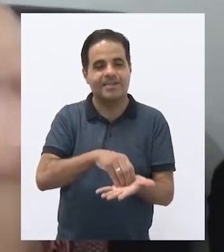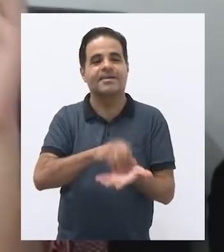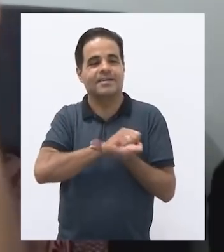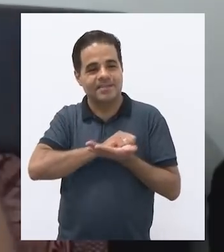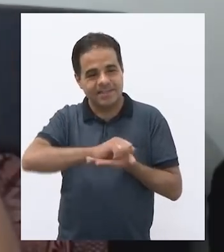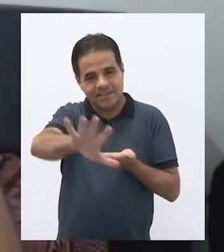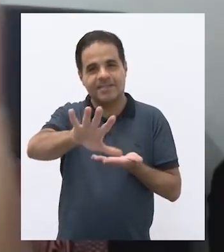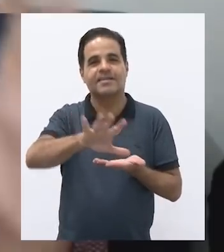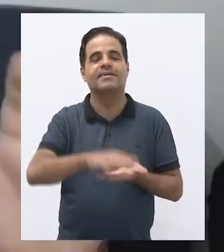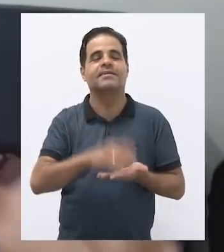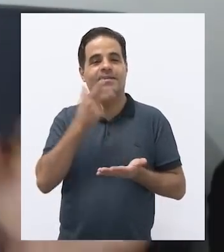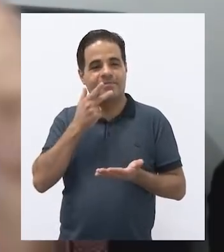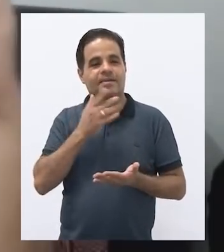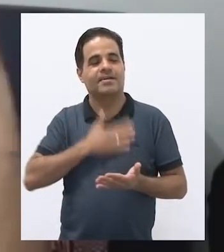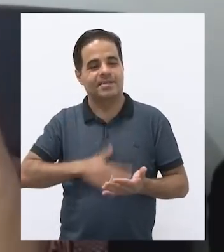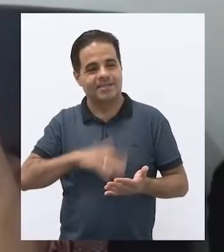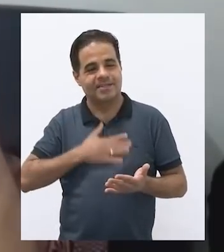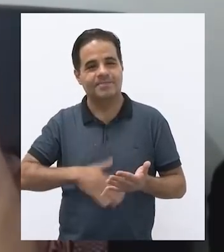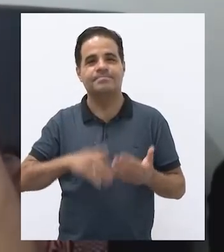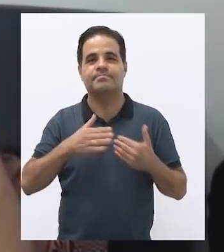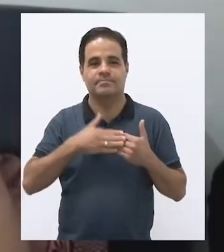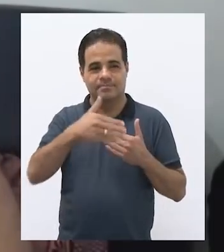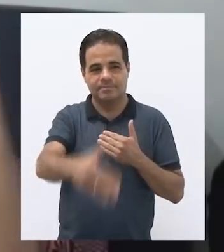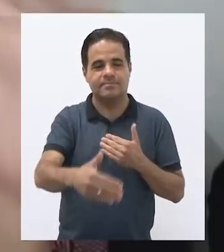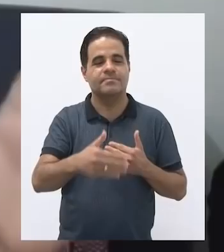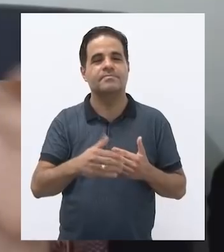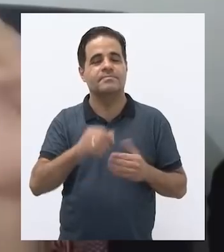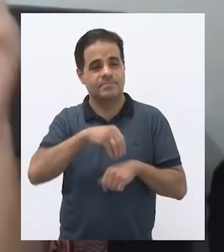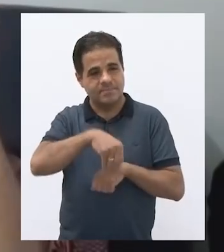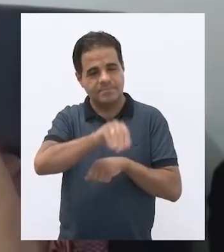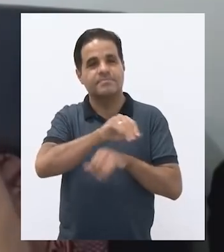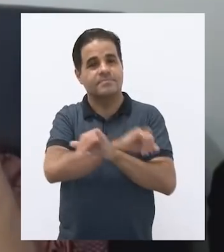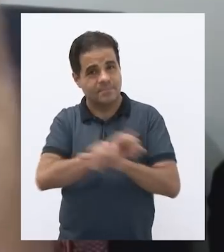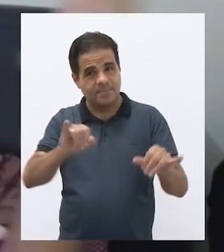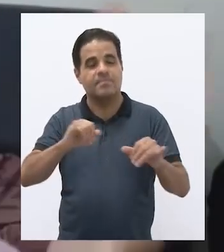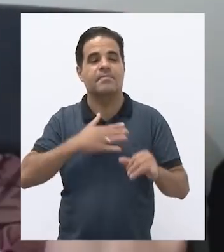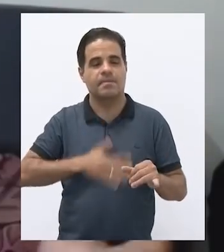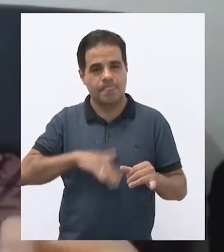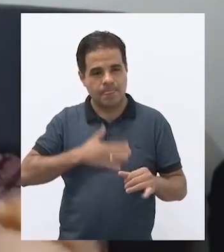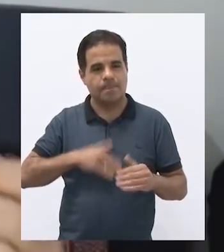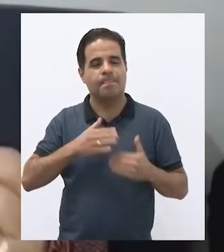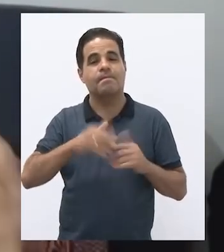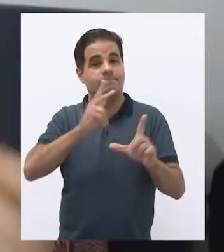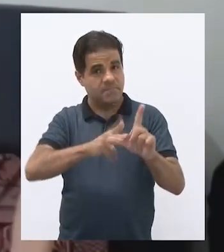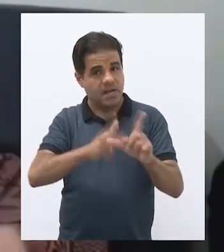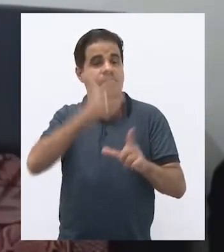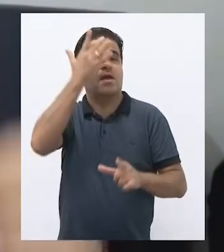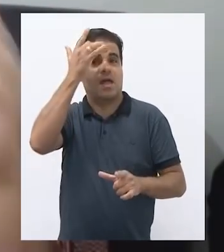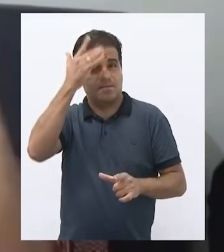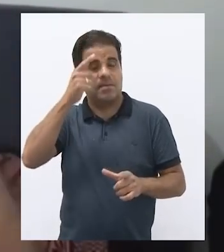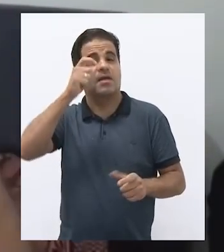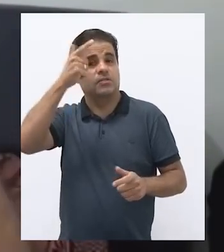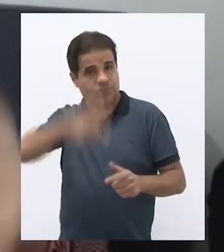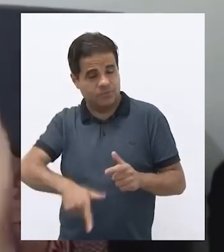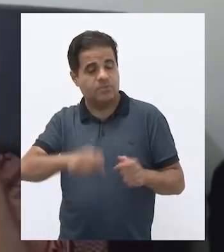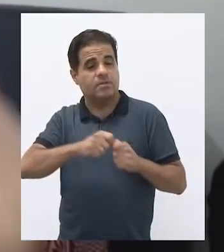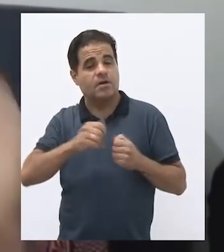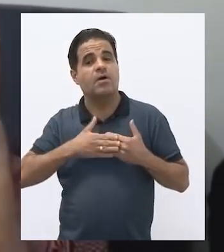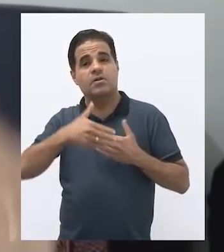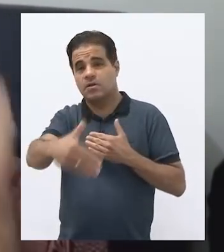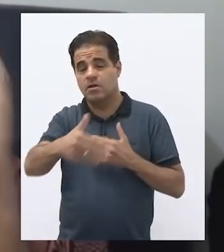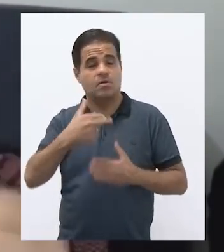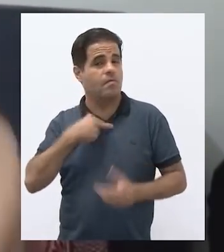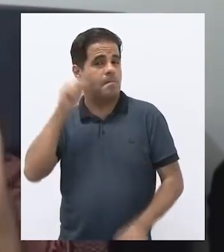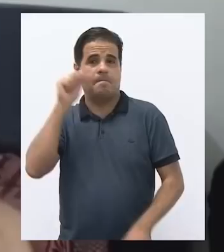possível. Fiquem tranquilos, a gente vai passar comunicados, a gente vai fazer mais uma live amanhã sobre isso. Nós não